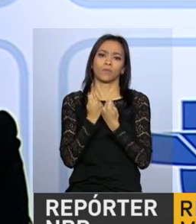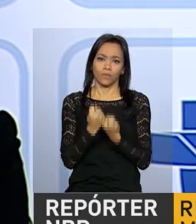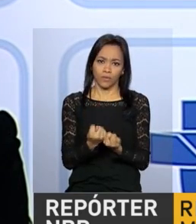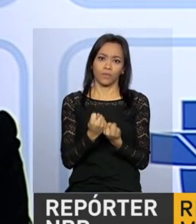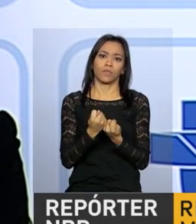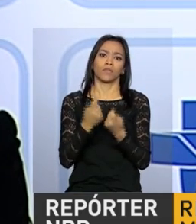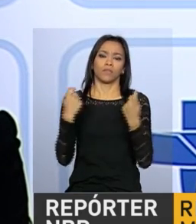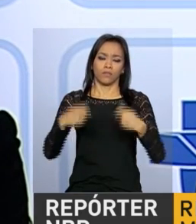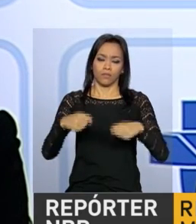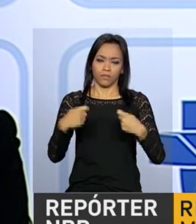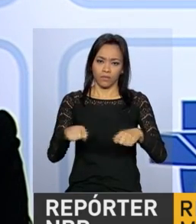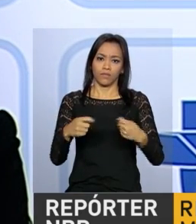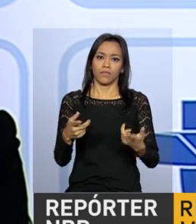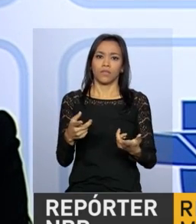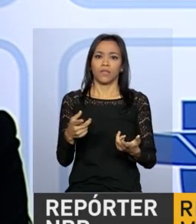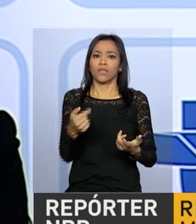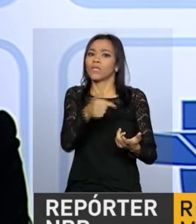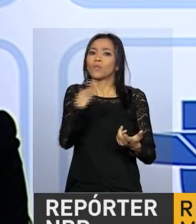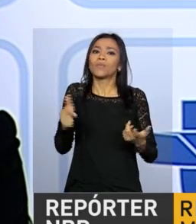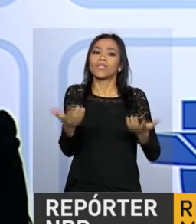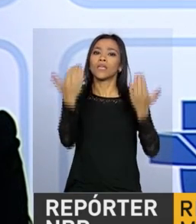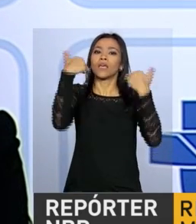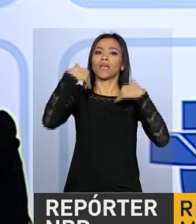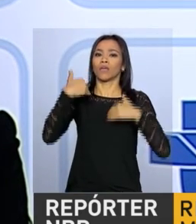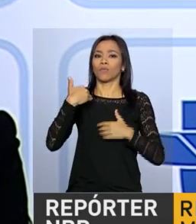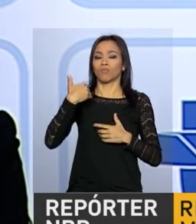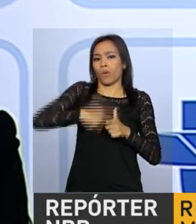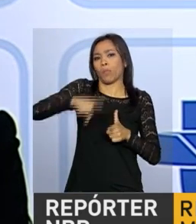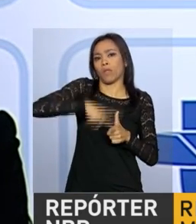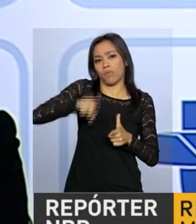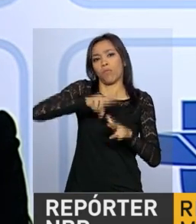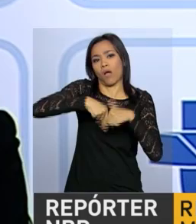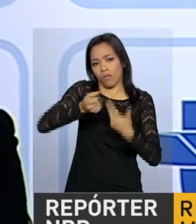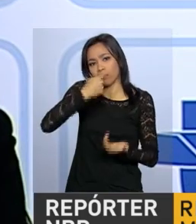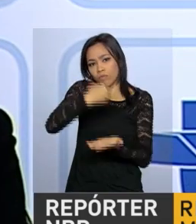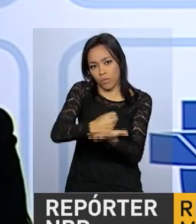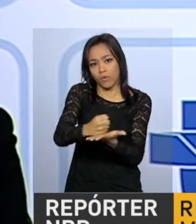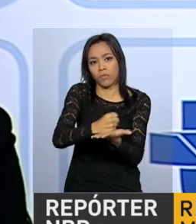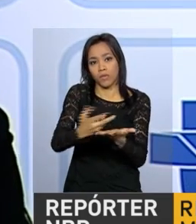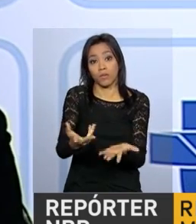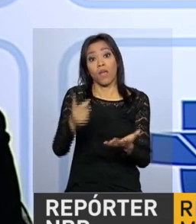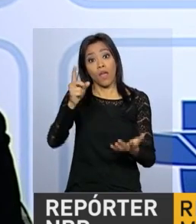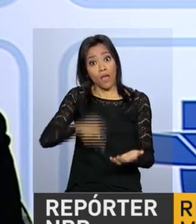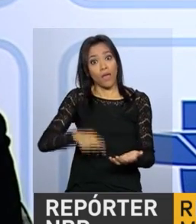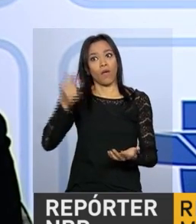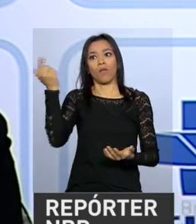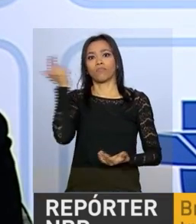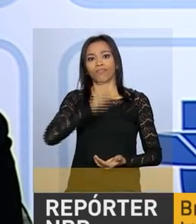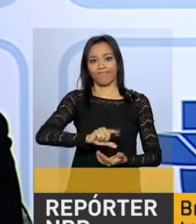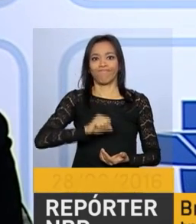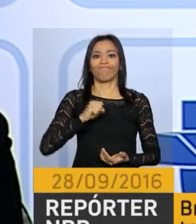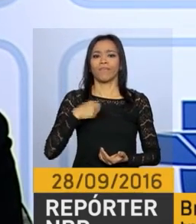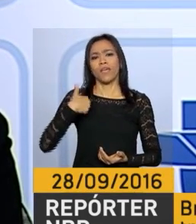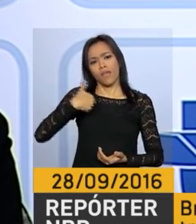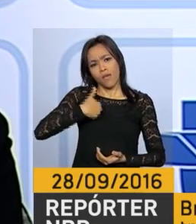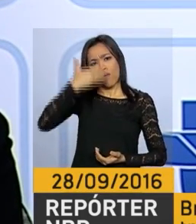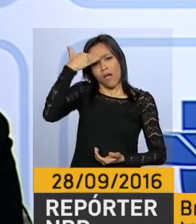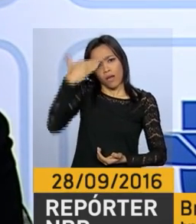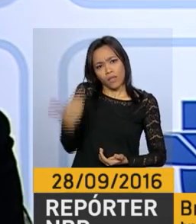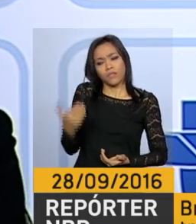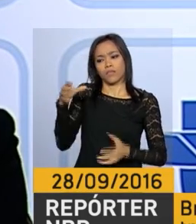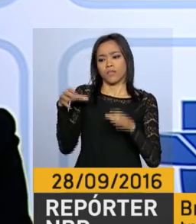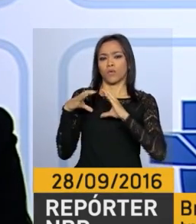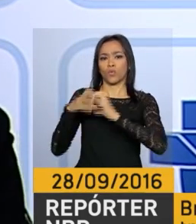tenham resistência à a a esta forma então é uma grande conquista eu quero agradecer à nossa equipe por